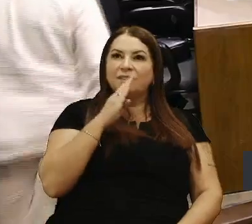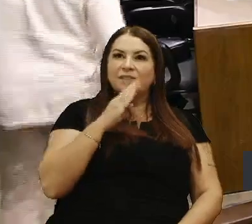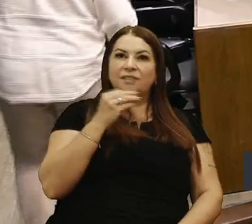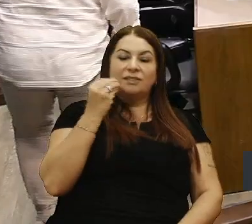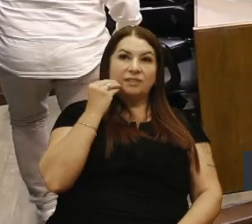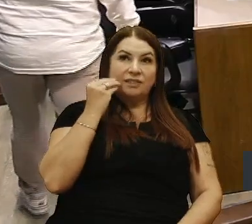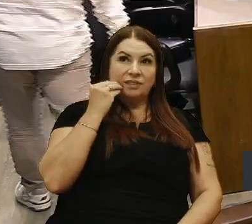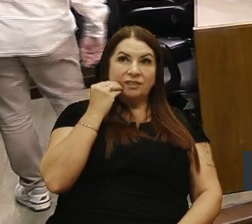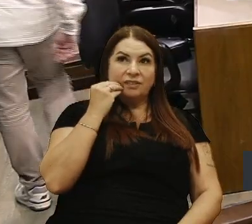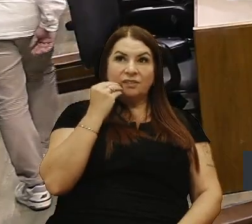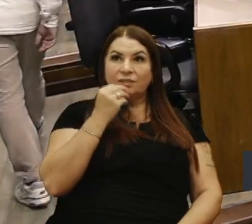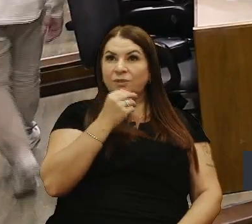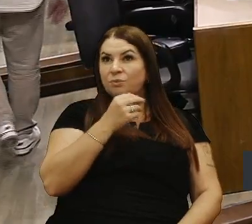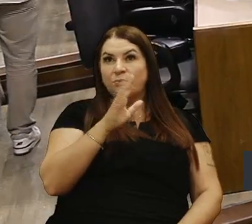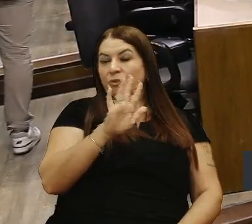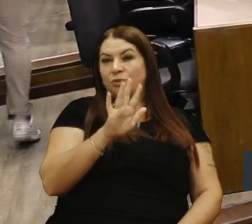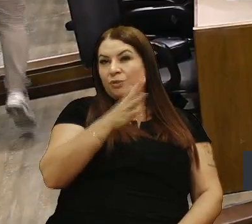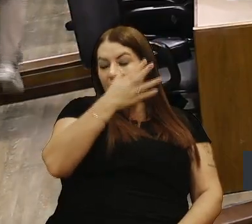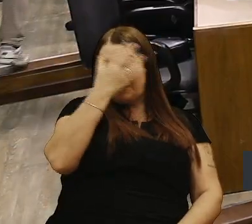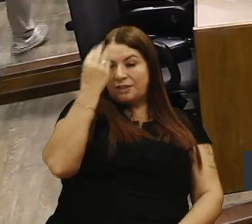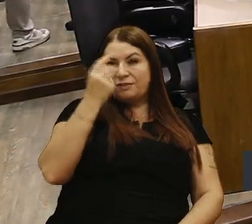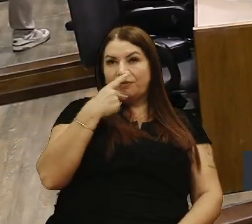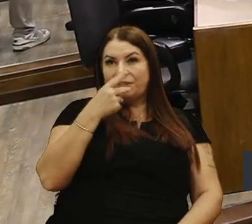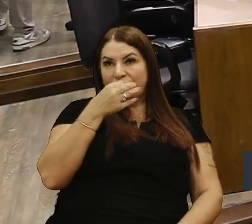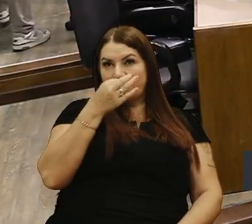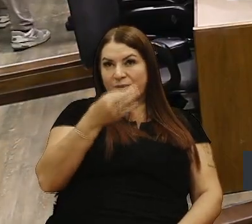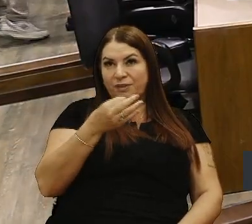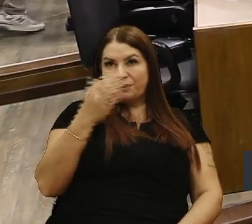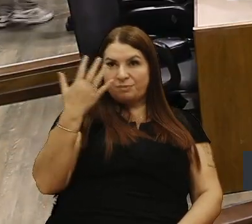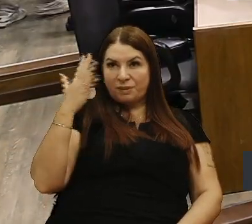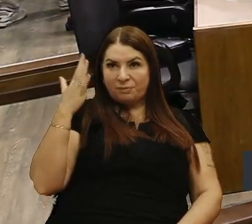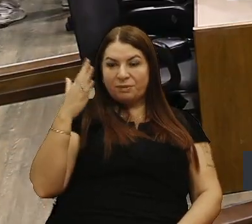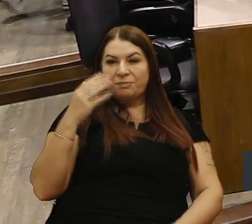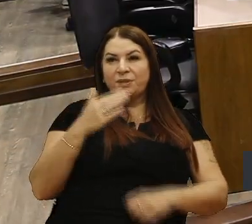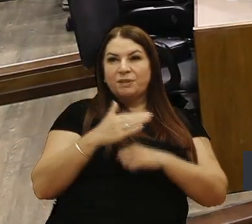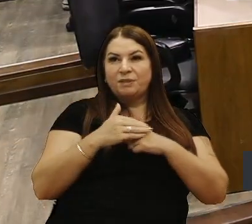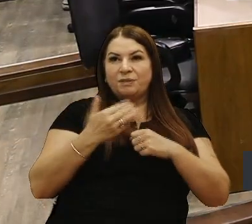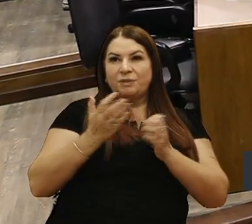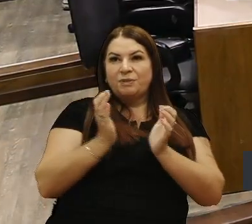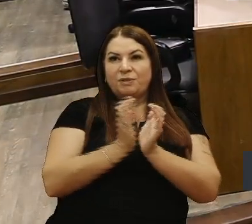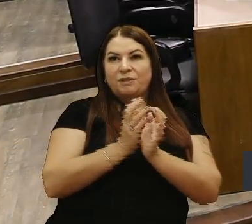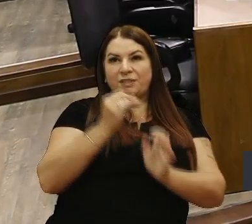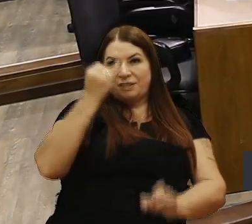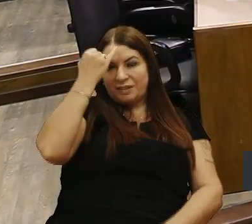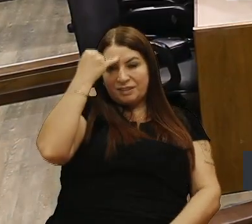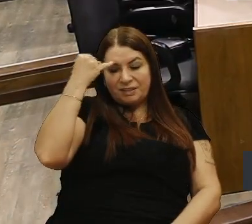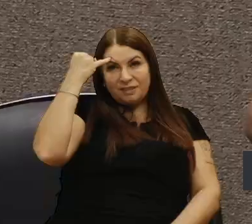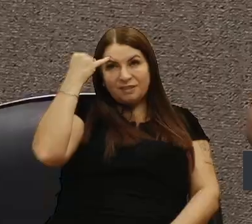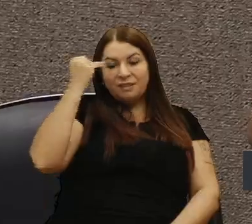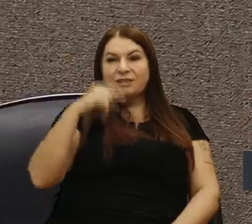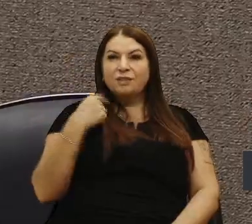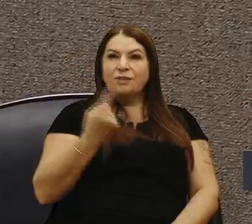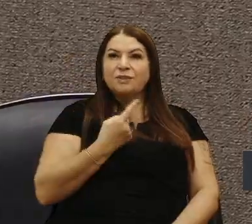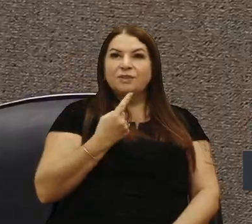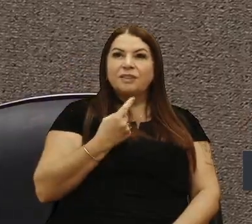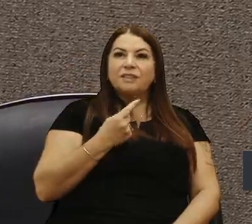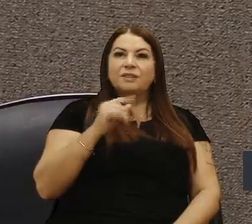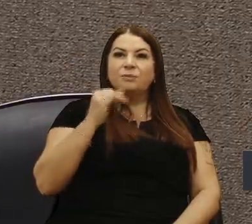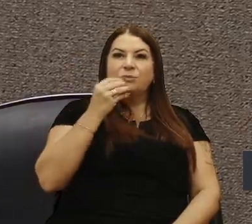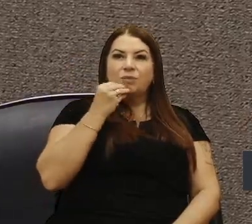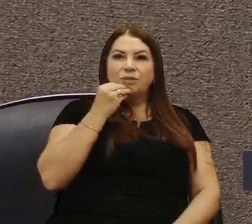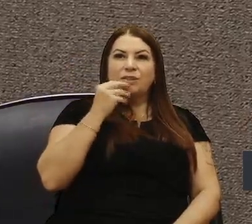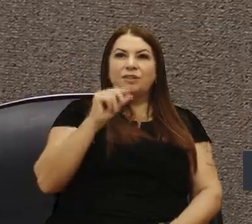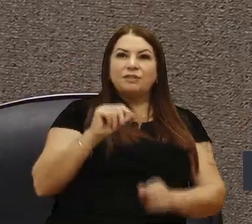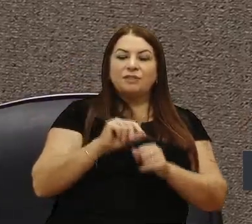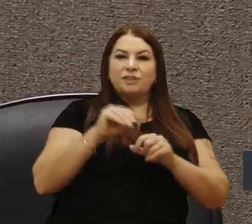Obviamente que eu não poderia deixar de fazer um comentário, de parabenizar meu querido colega Zé D'Ambrós. Nós, em outra oportunidade, havíamos